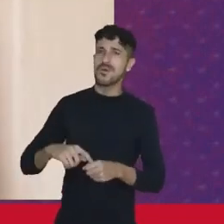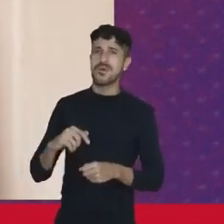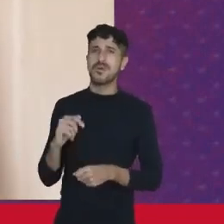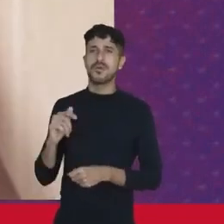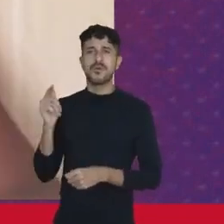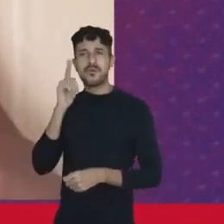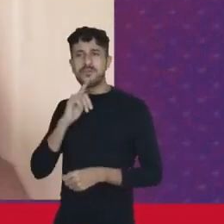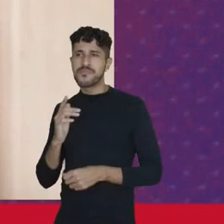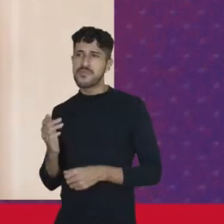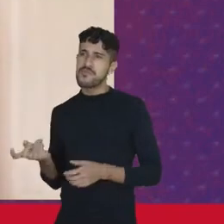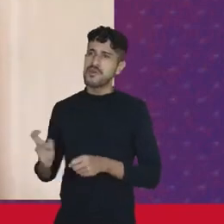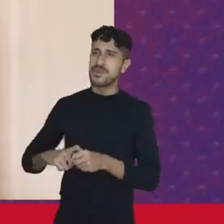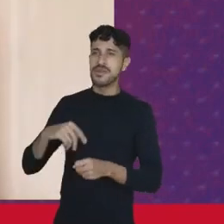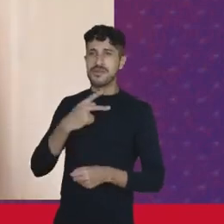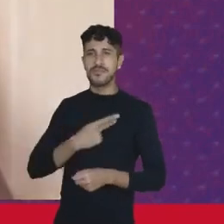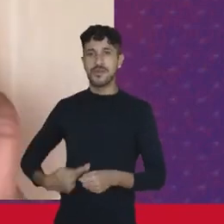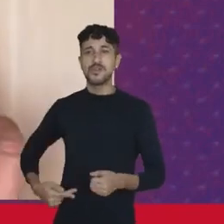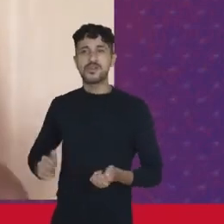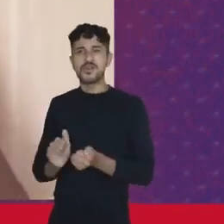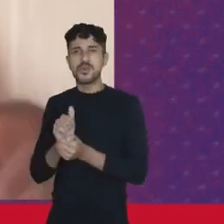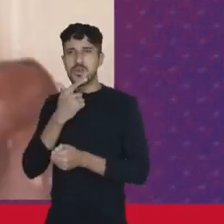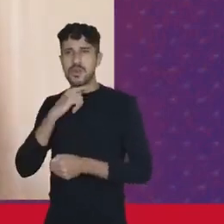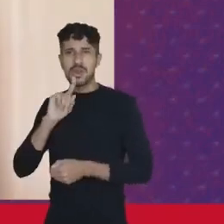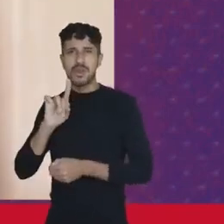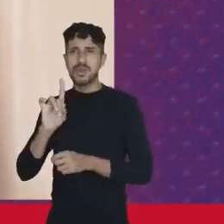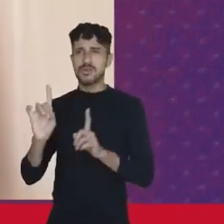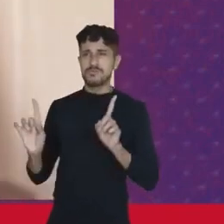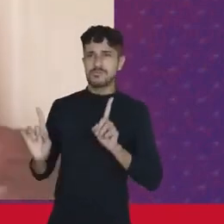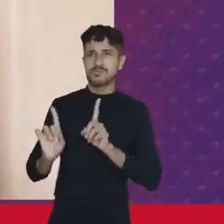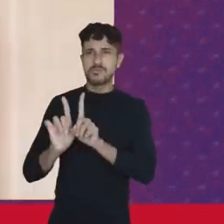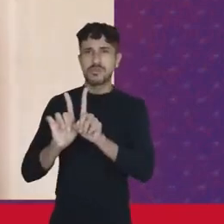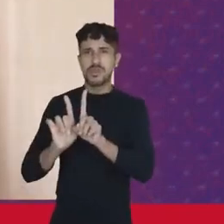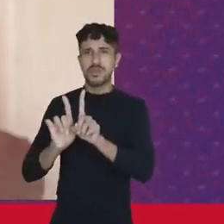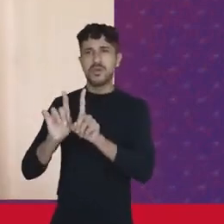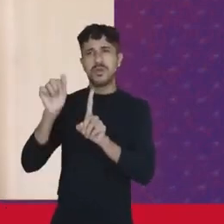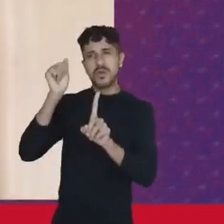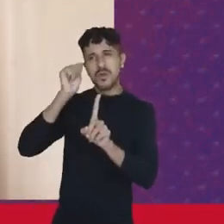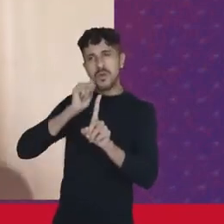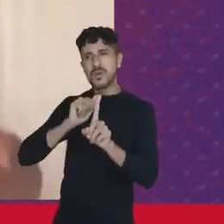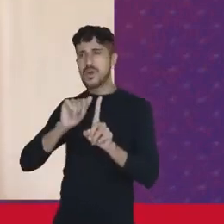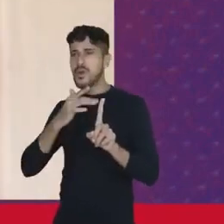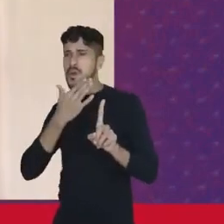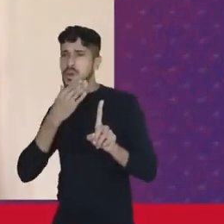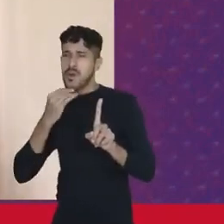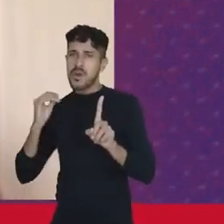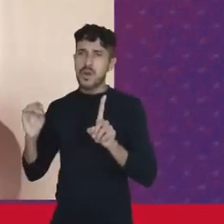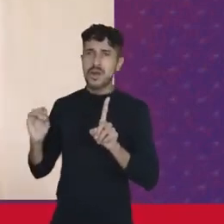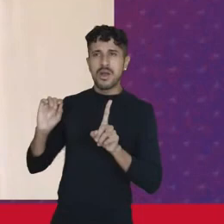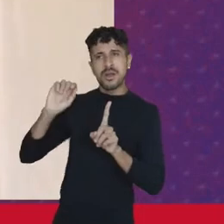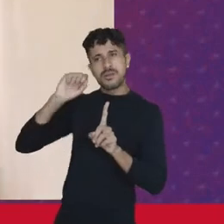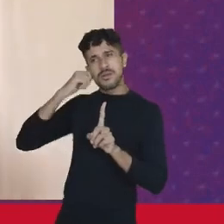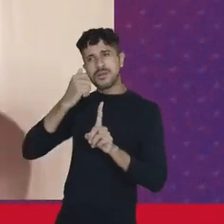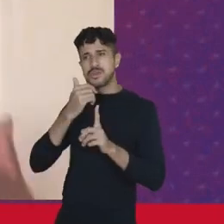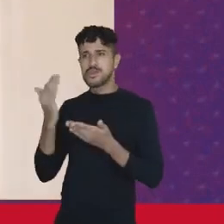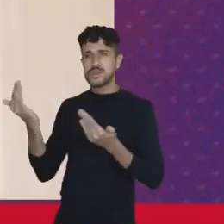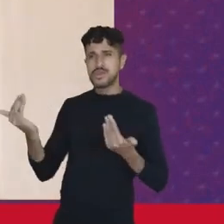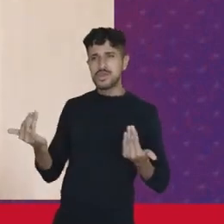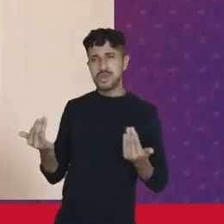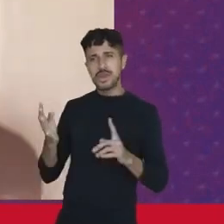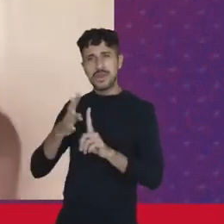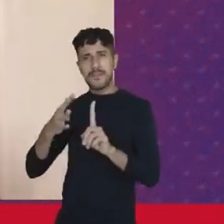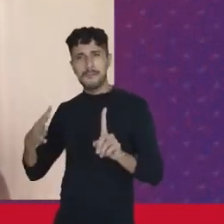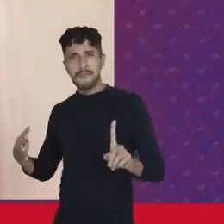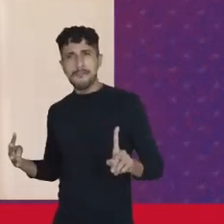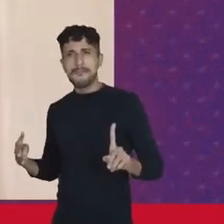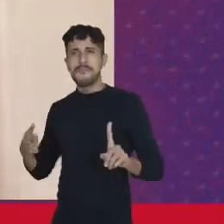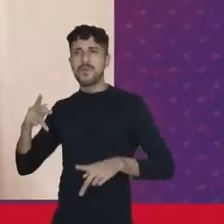esse presidente. E ao lado dele, não atrás, mas ao lado, mulheres, homens, negros e negras, jovens,